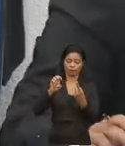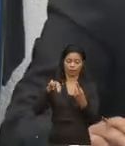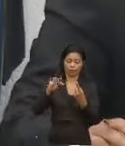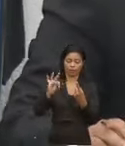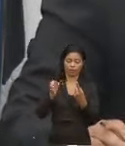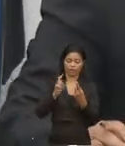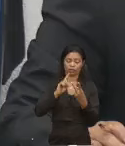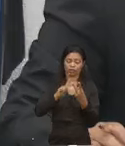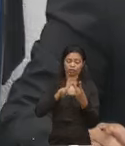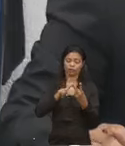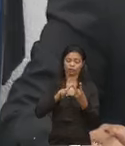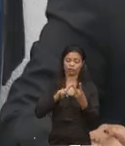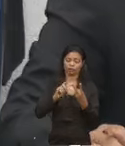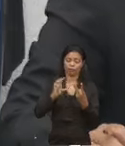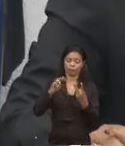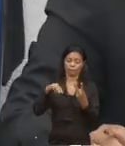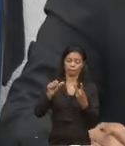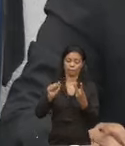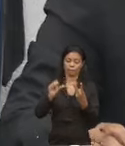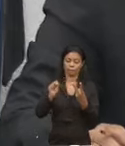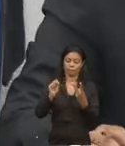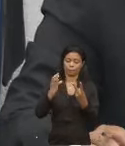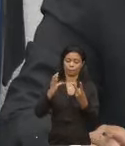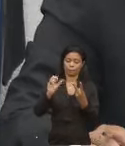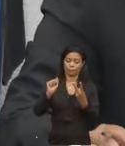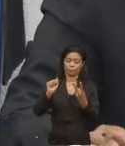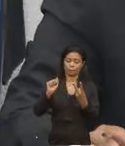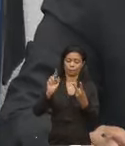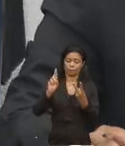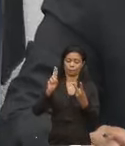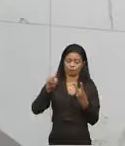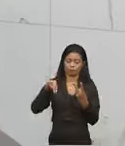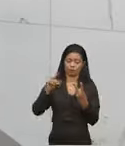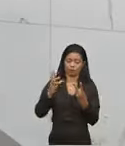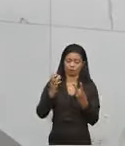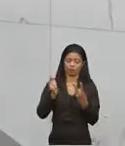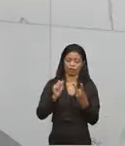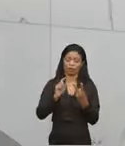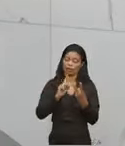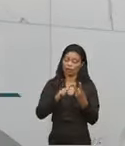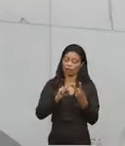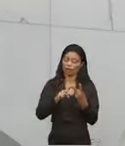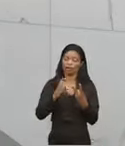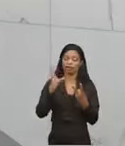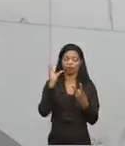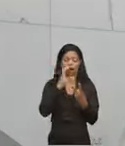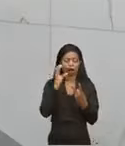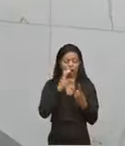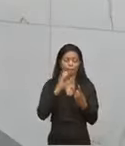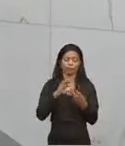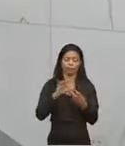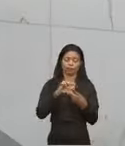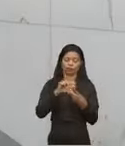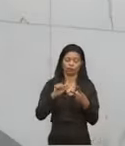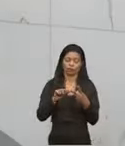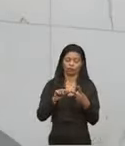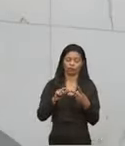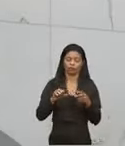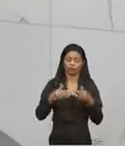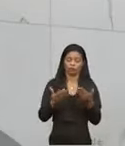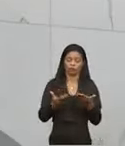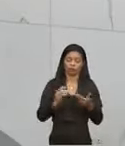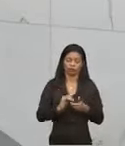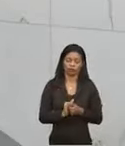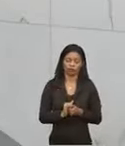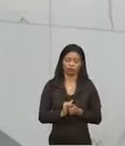boas intenções, vamos tentar concluir o Mascarenhas o mais rápido possível. Vereador Gilvan, peço aí que me dê no mínimo mais 10 minutos, né, vereador? Mais